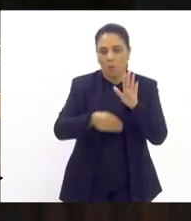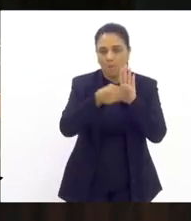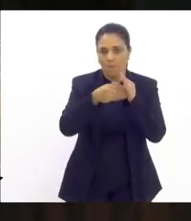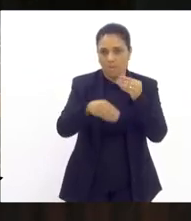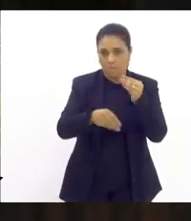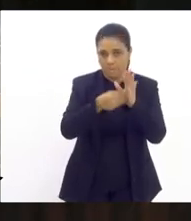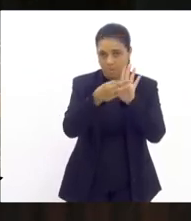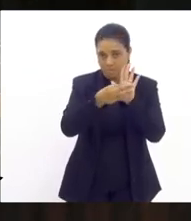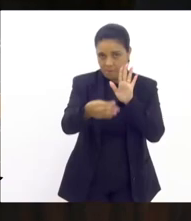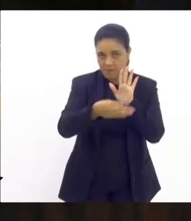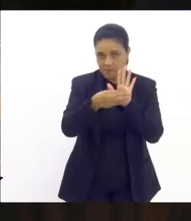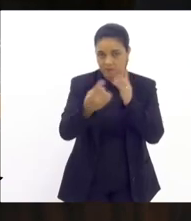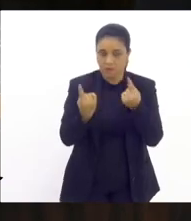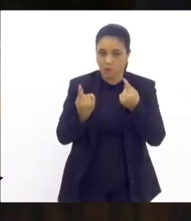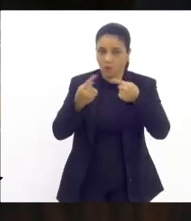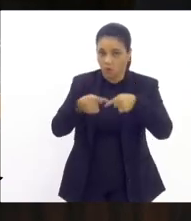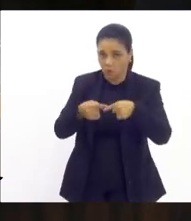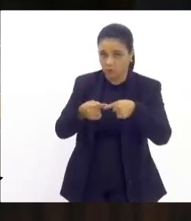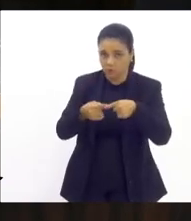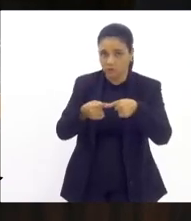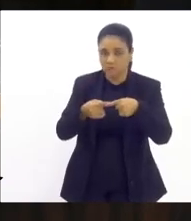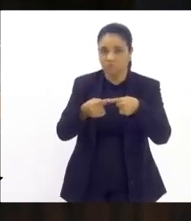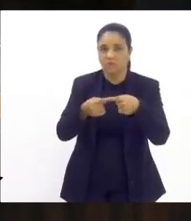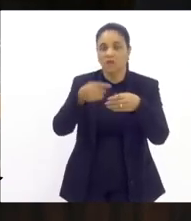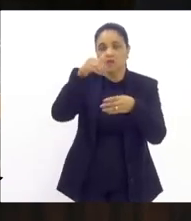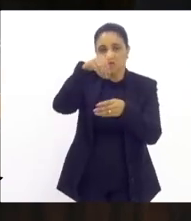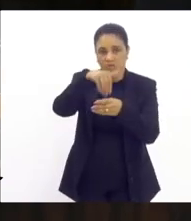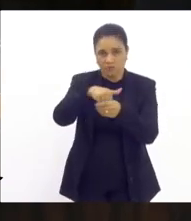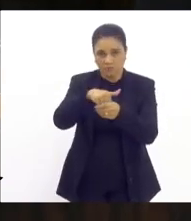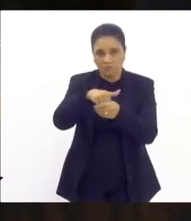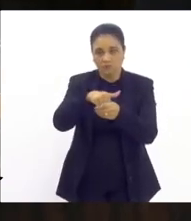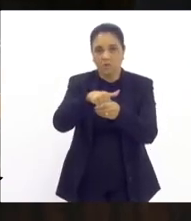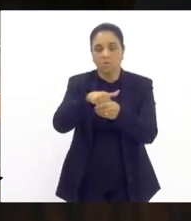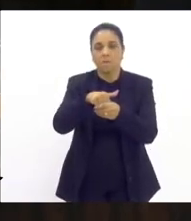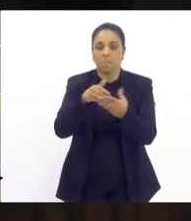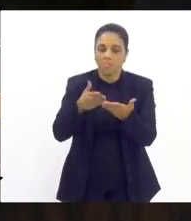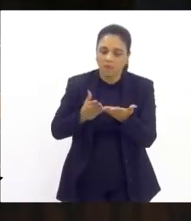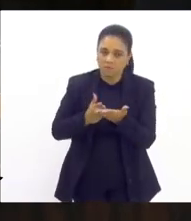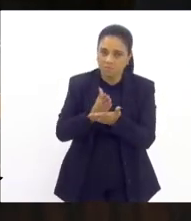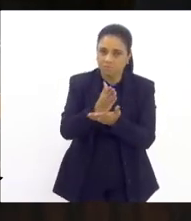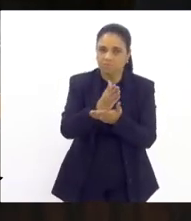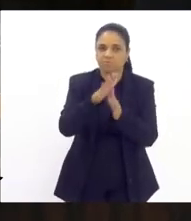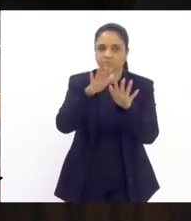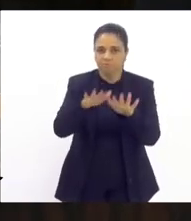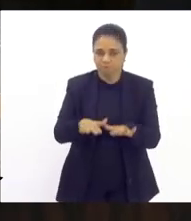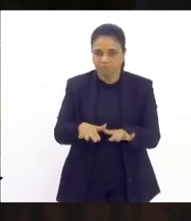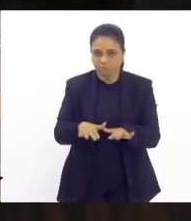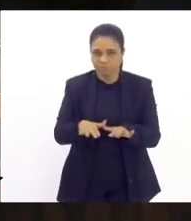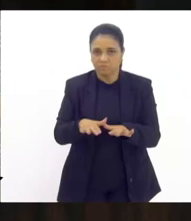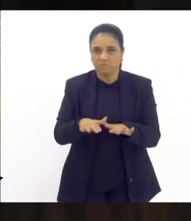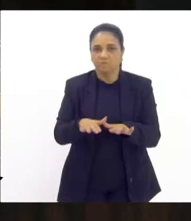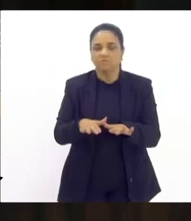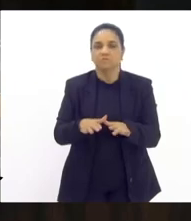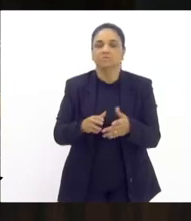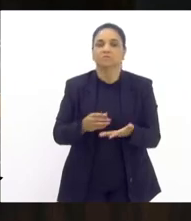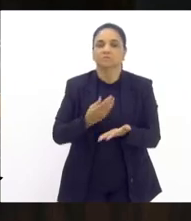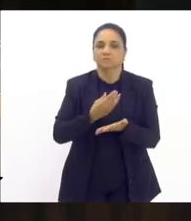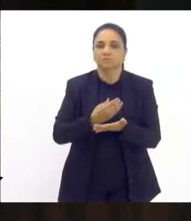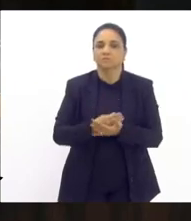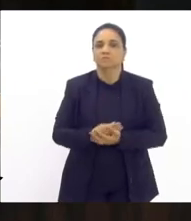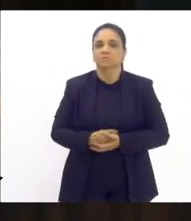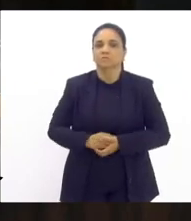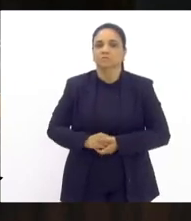em votação assim emendado se eu disse que a prova permanece Como estão aprovado